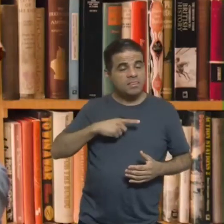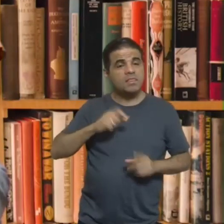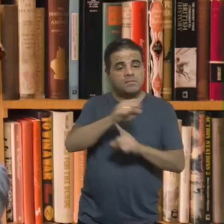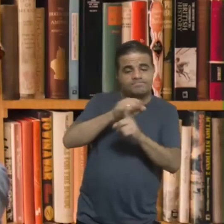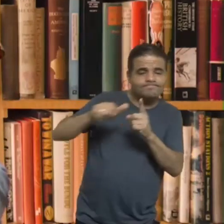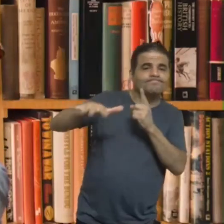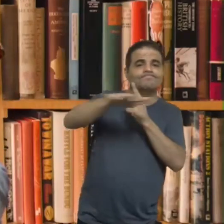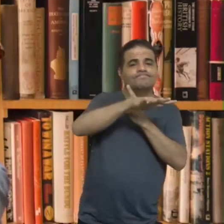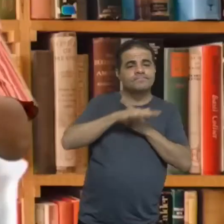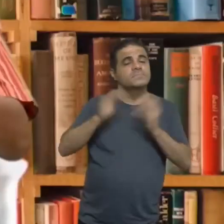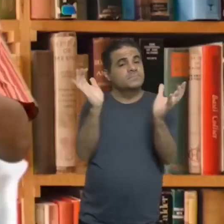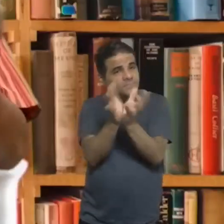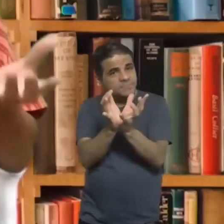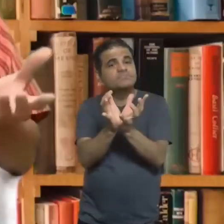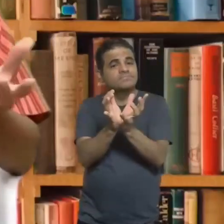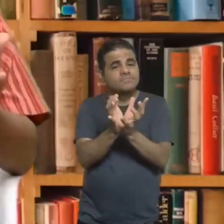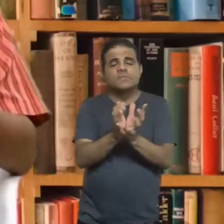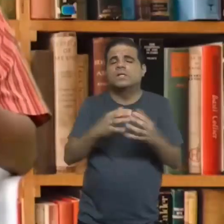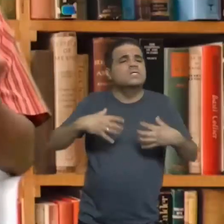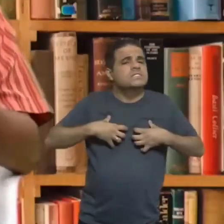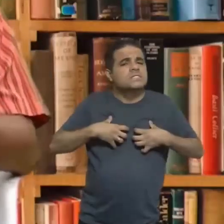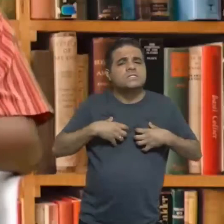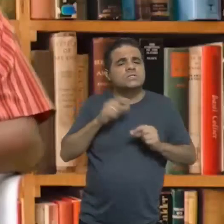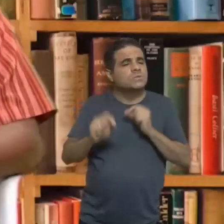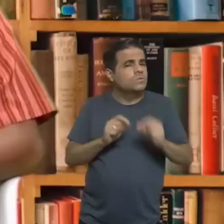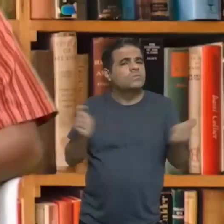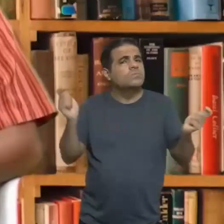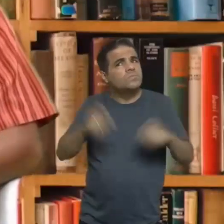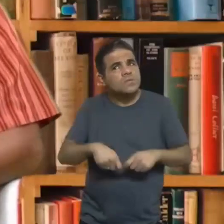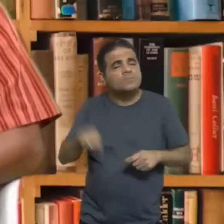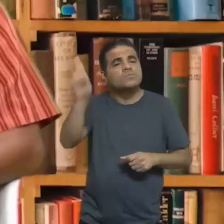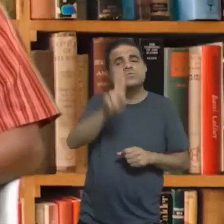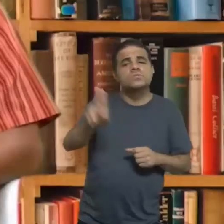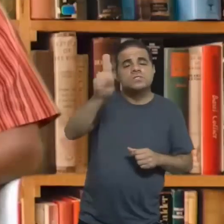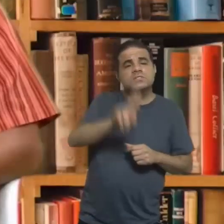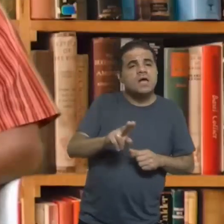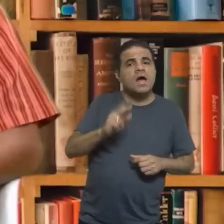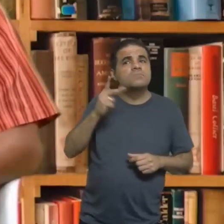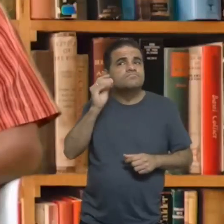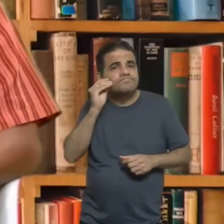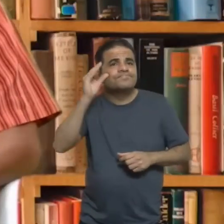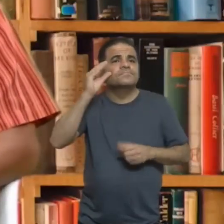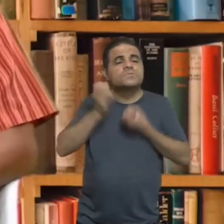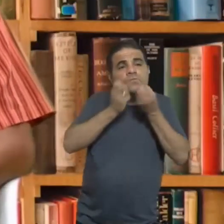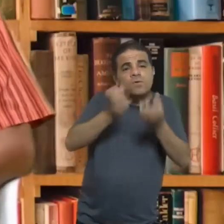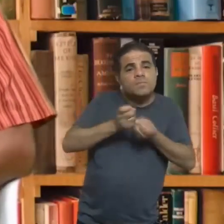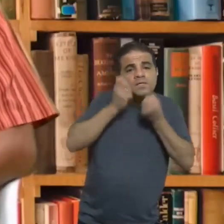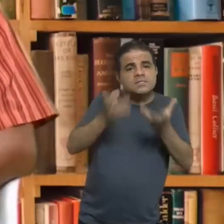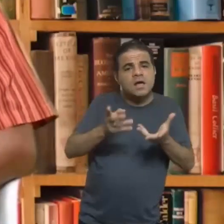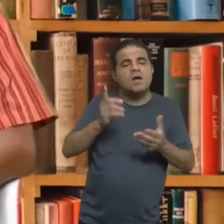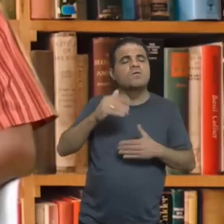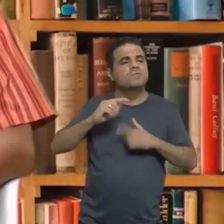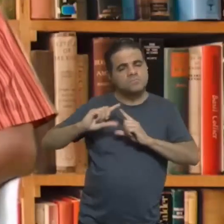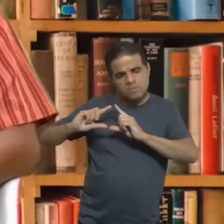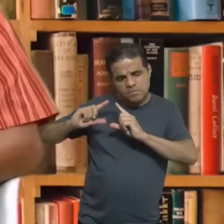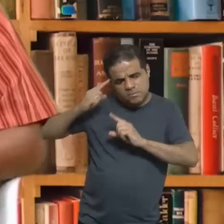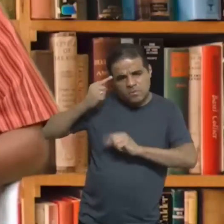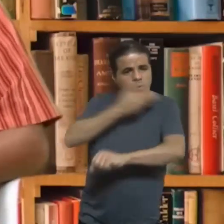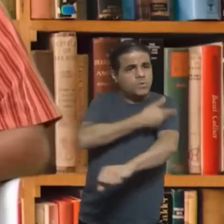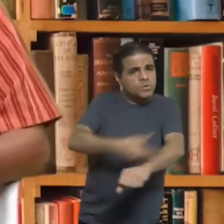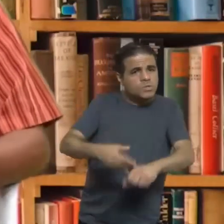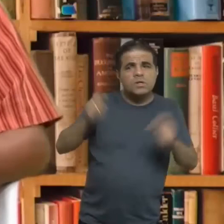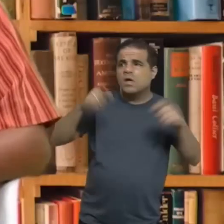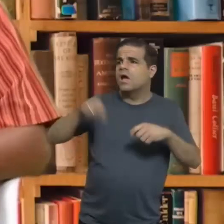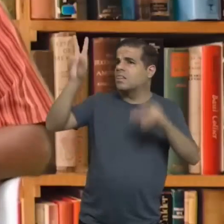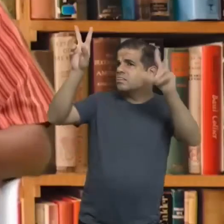nesta sociedade de classes Em que sentido então podemos utilizar tal conhecimento seria uma tendência acharmos Que